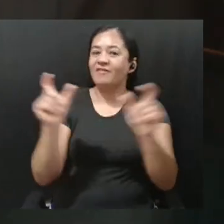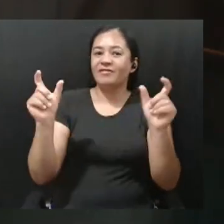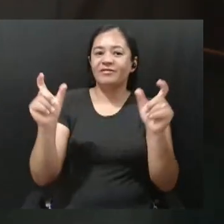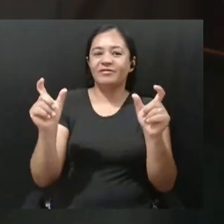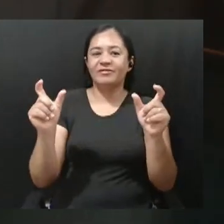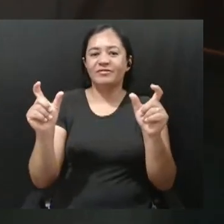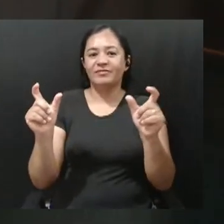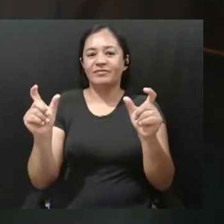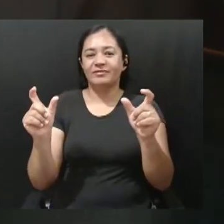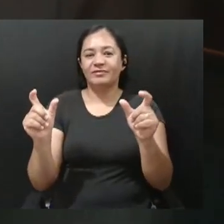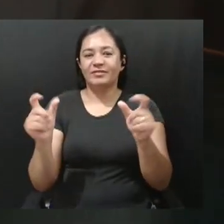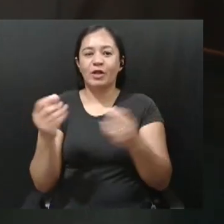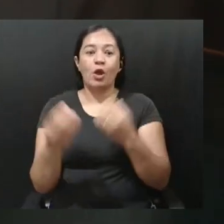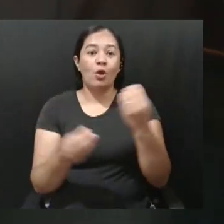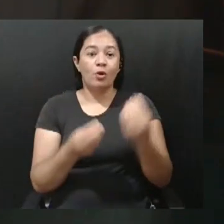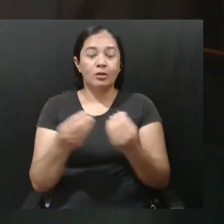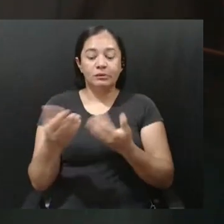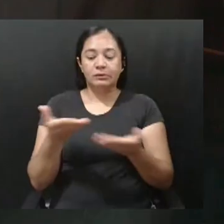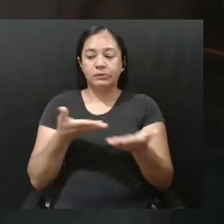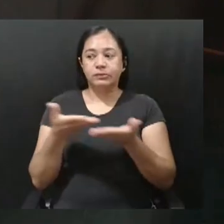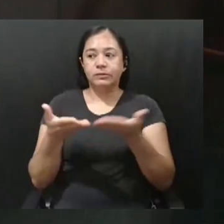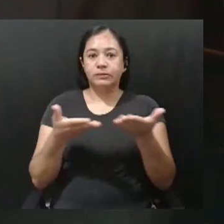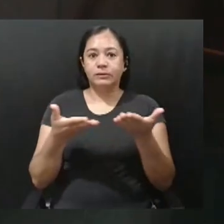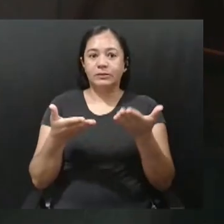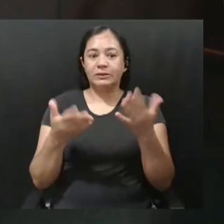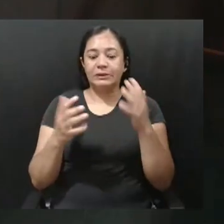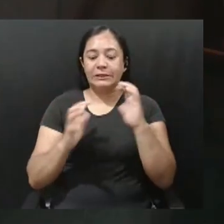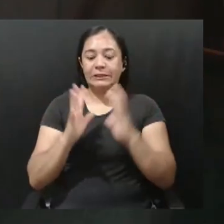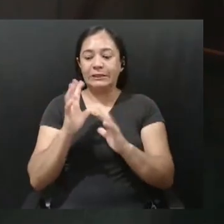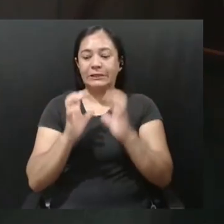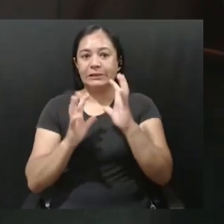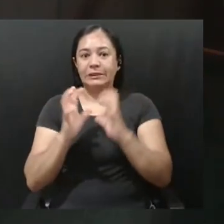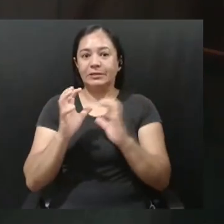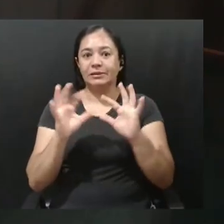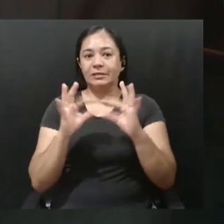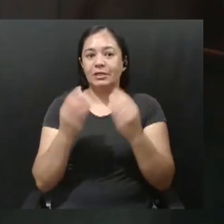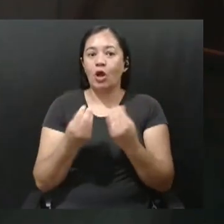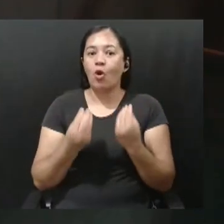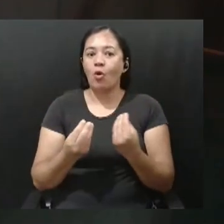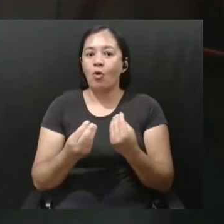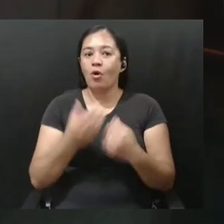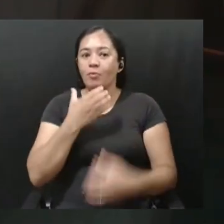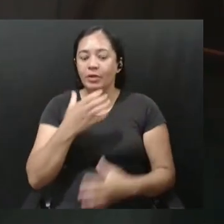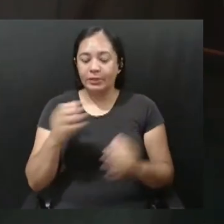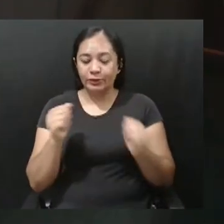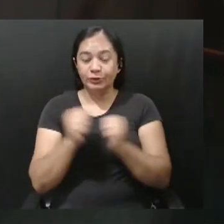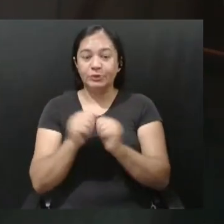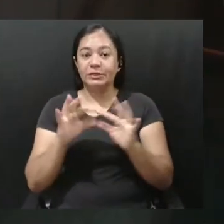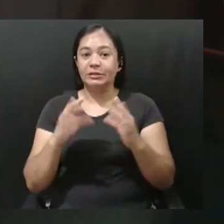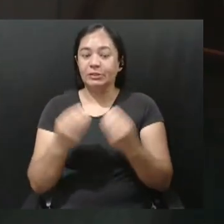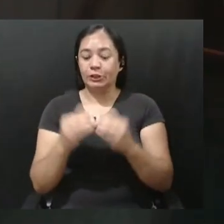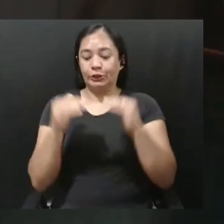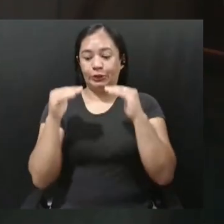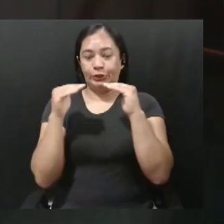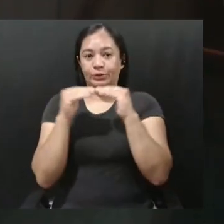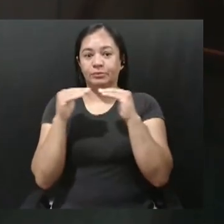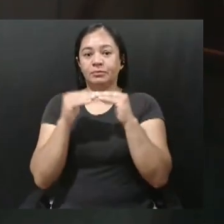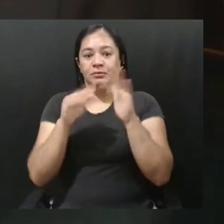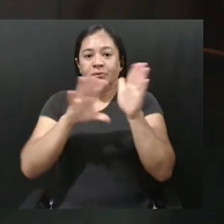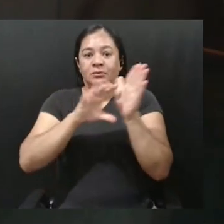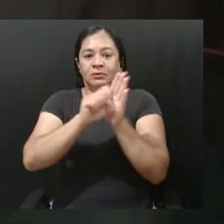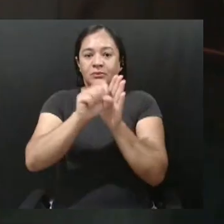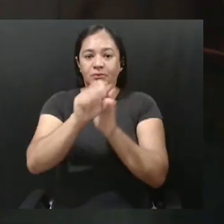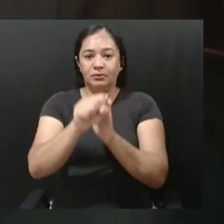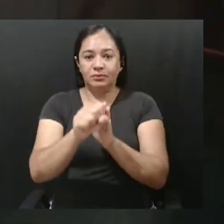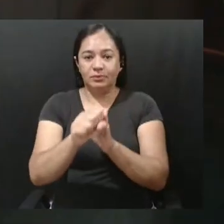com conflitos familiares e como sobreviver ao Natal em família. Isso de acordo com o Google Trends. Essas pesquisas